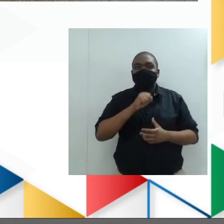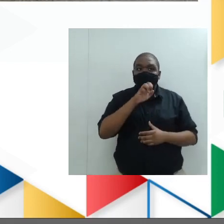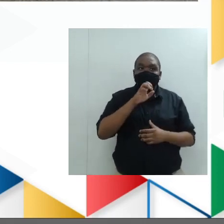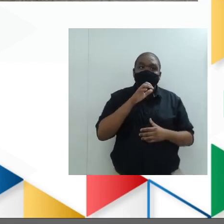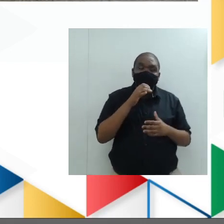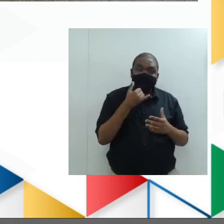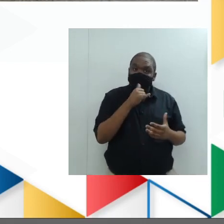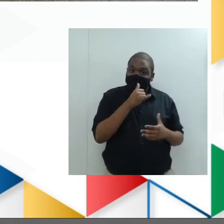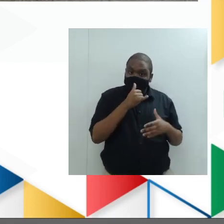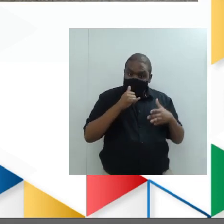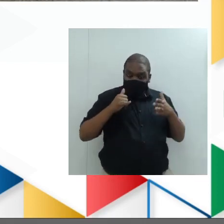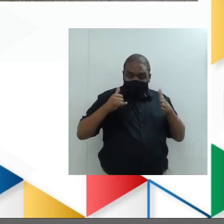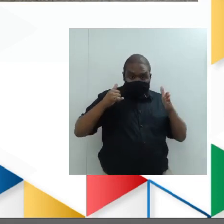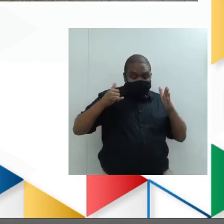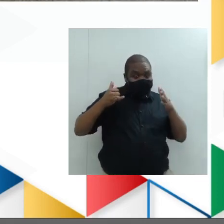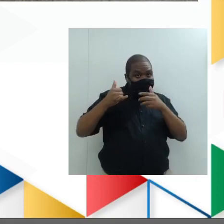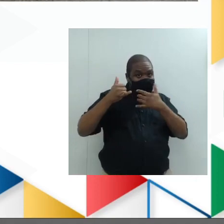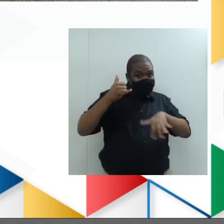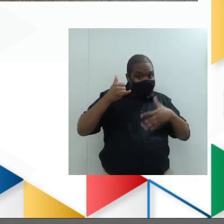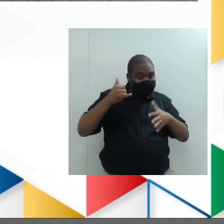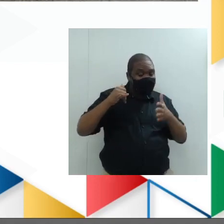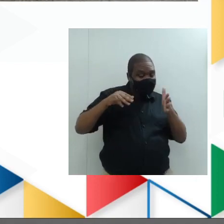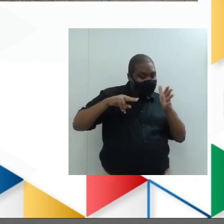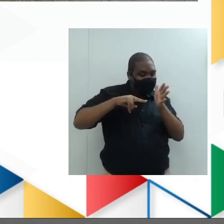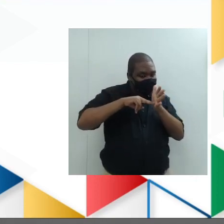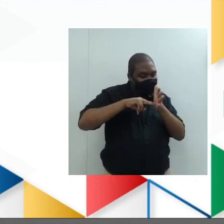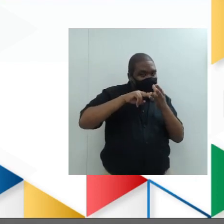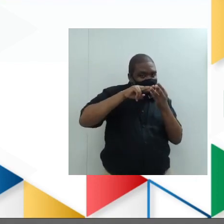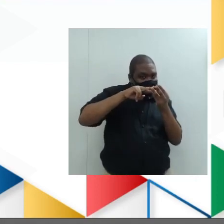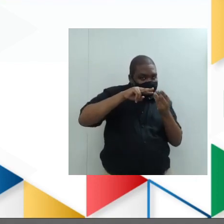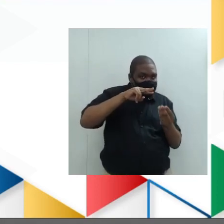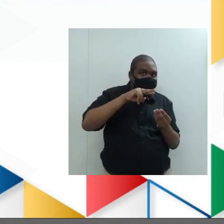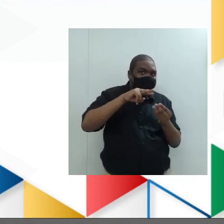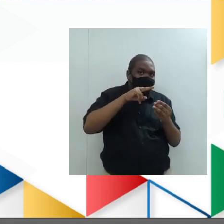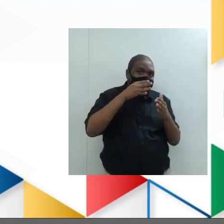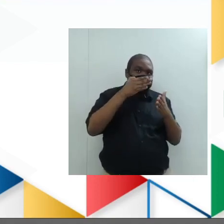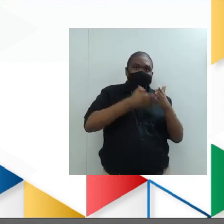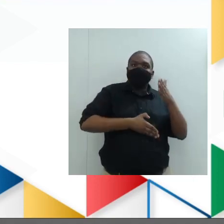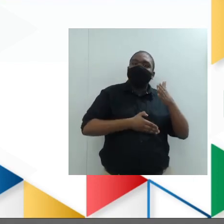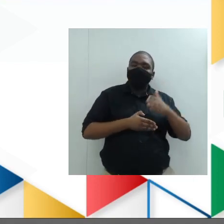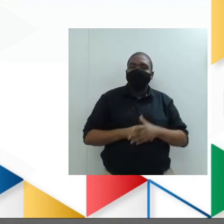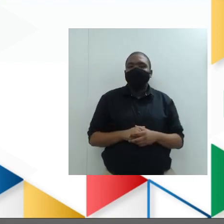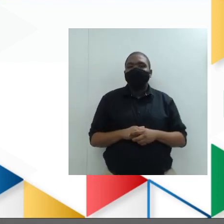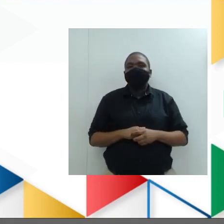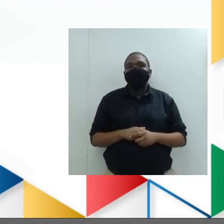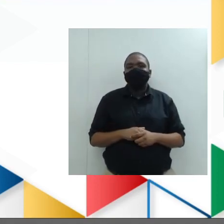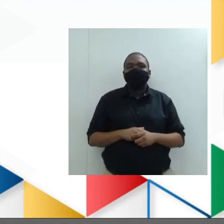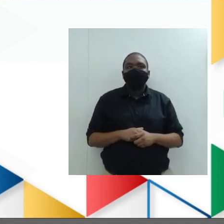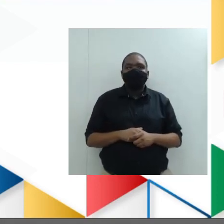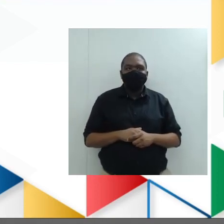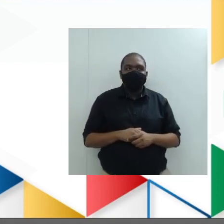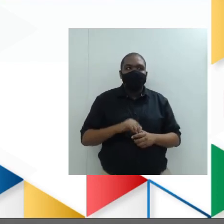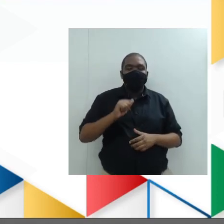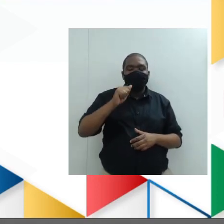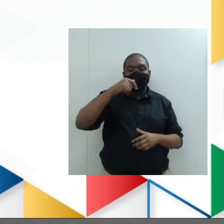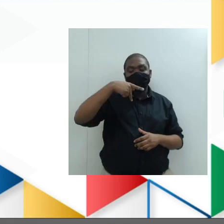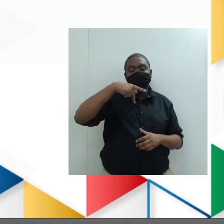corrente elétrica, o fusível ele irá derreter. Agora eu irei falar